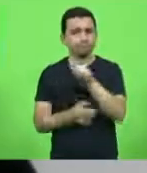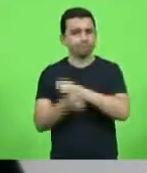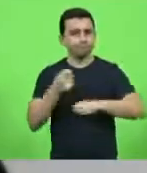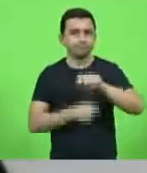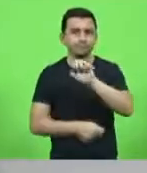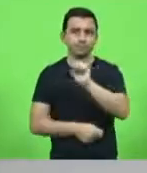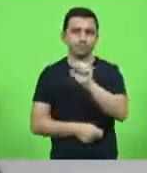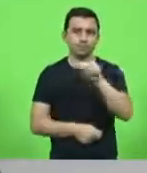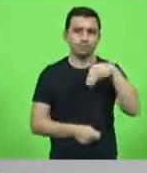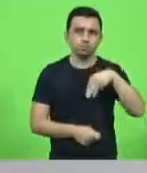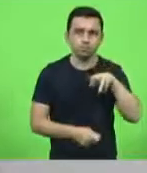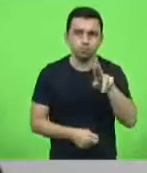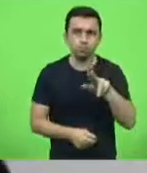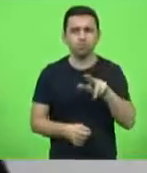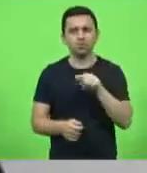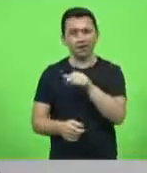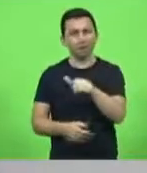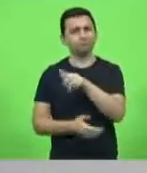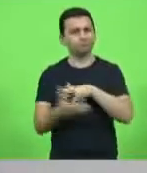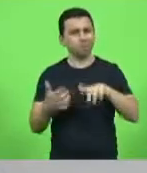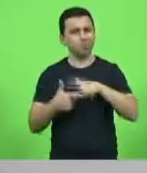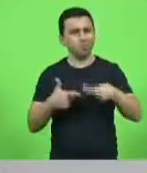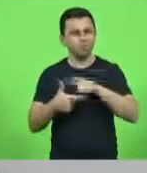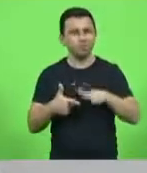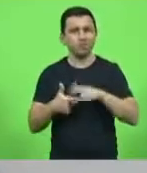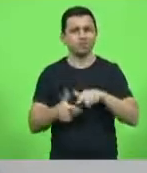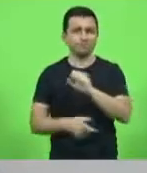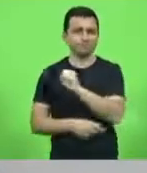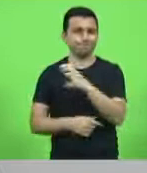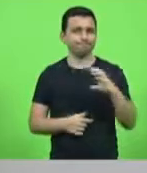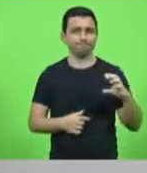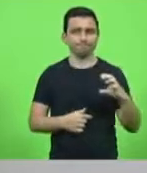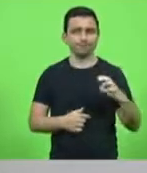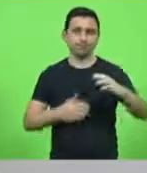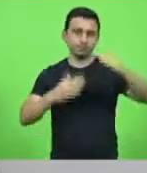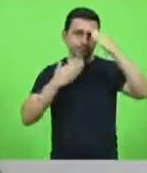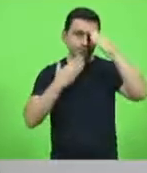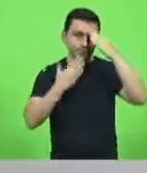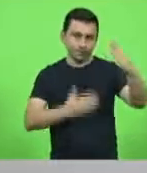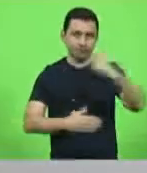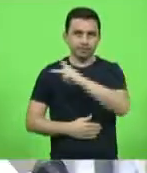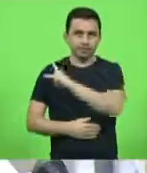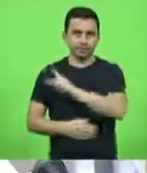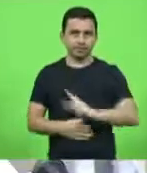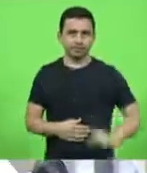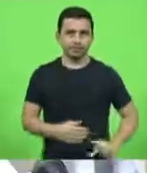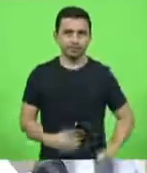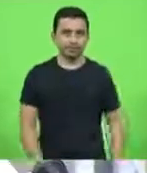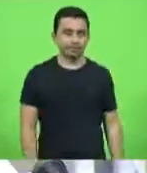SAMU que tem causado tanto transtorno em Santa Catarina obrigado senhor presidente